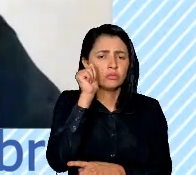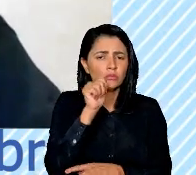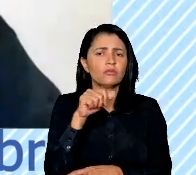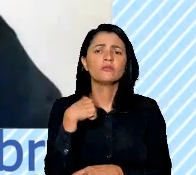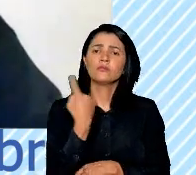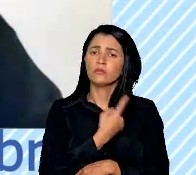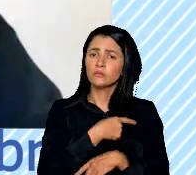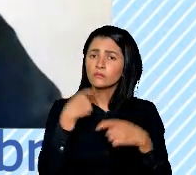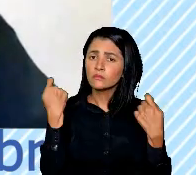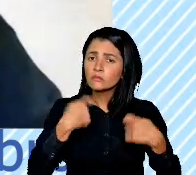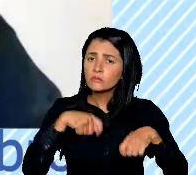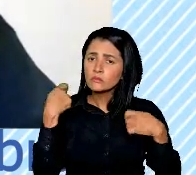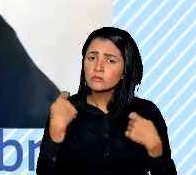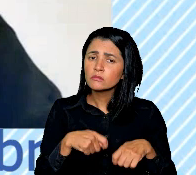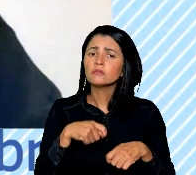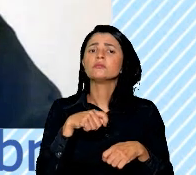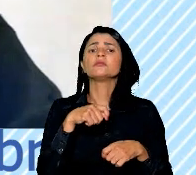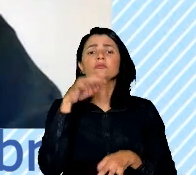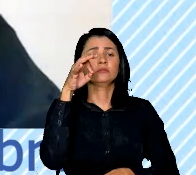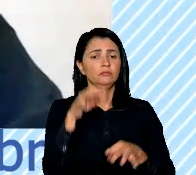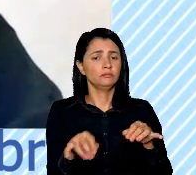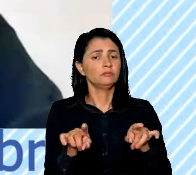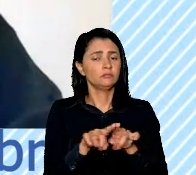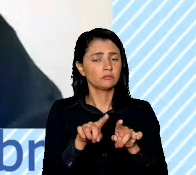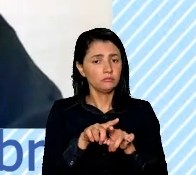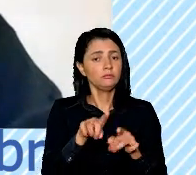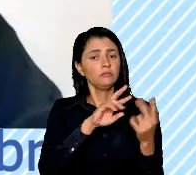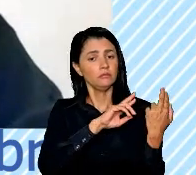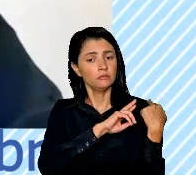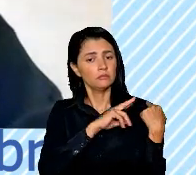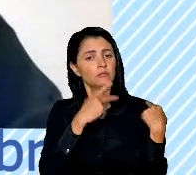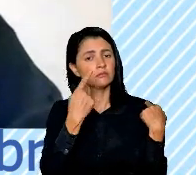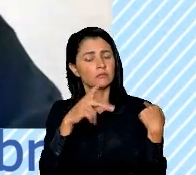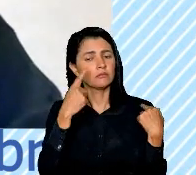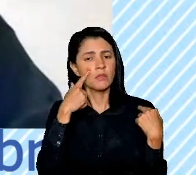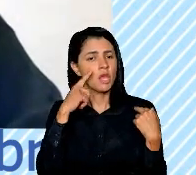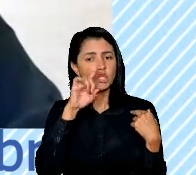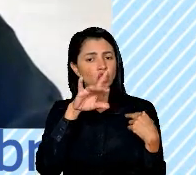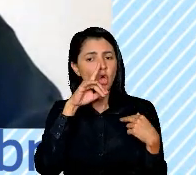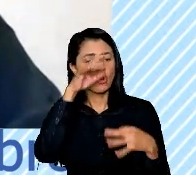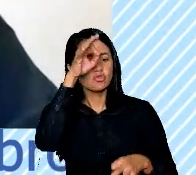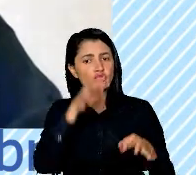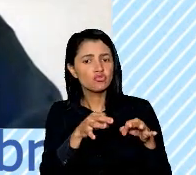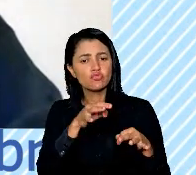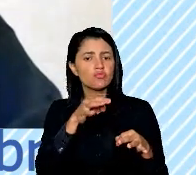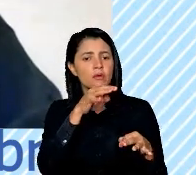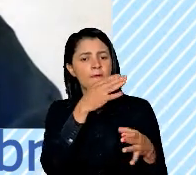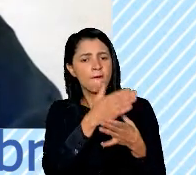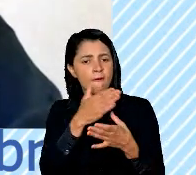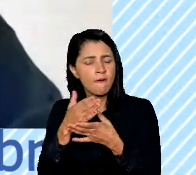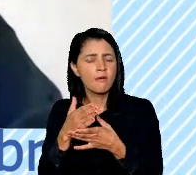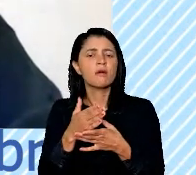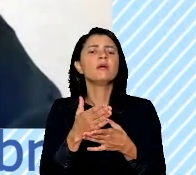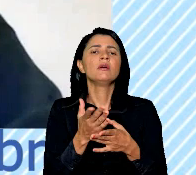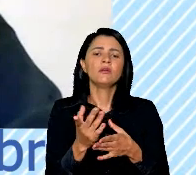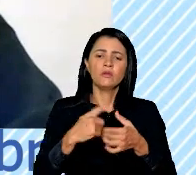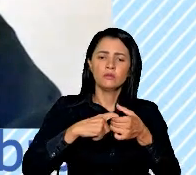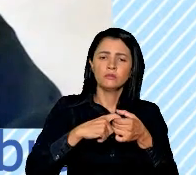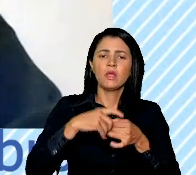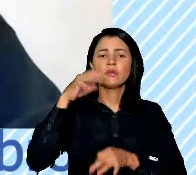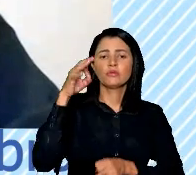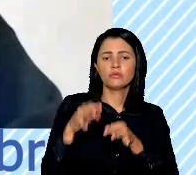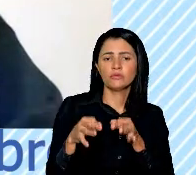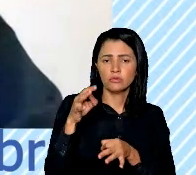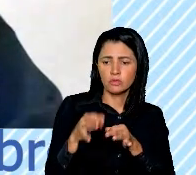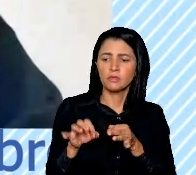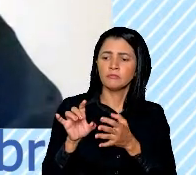então, precisamos, e o judiciário é muito responsável por isso, não basta julgar os processos, restabelecer a justiça em